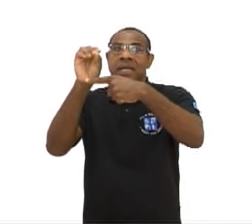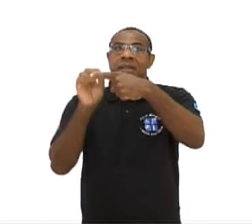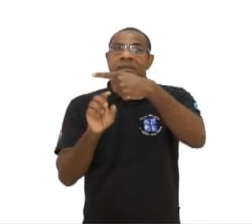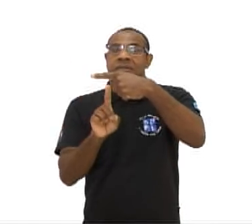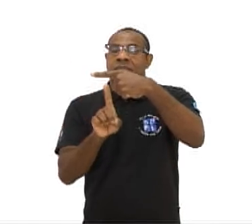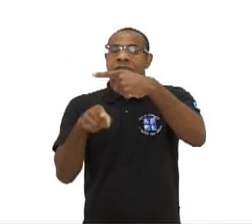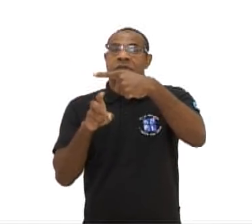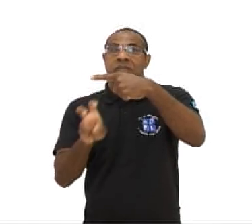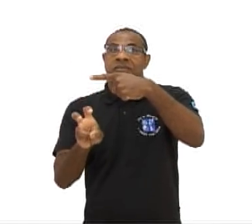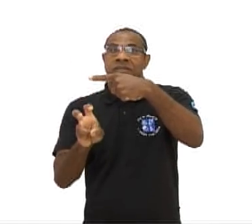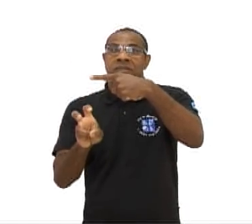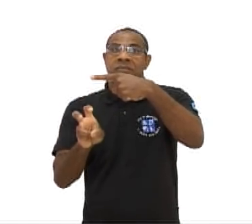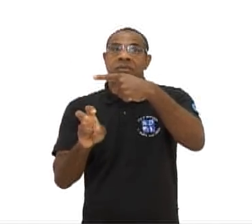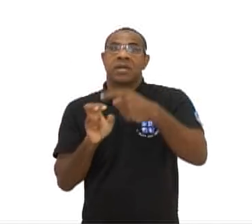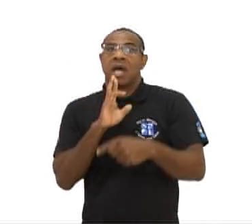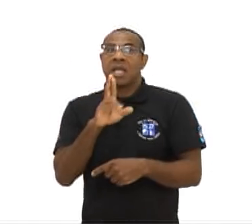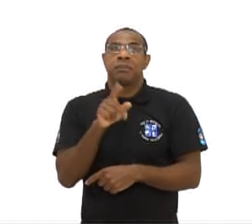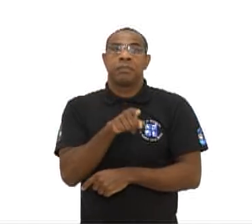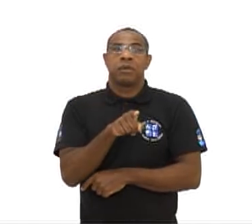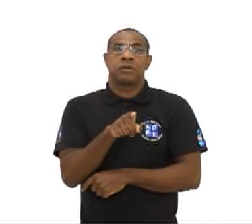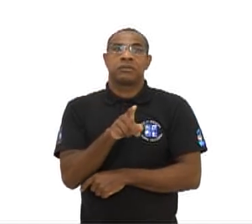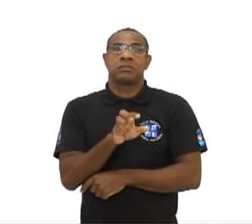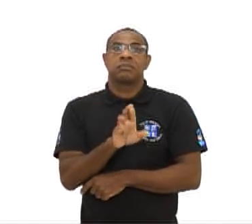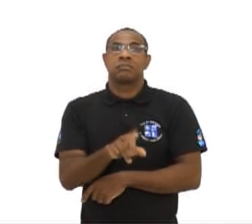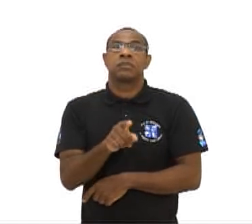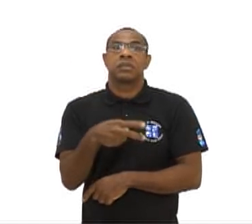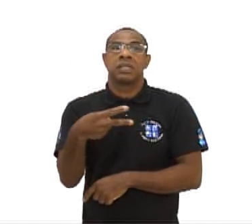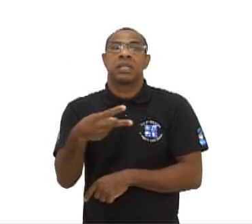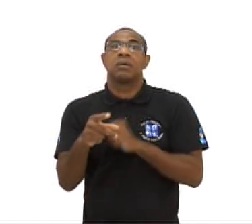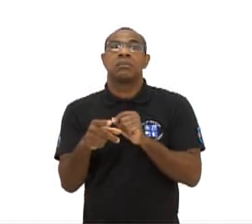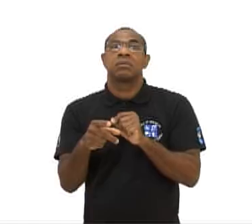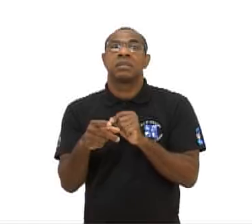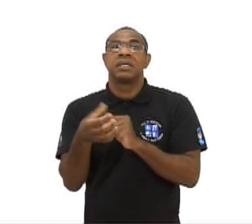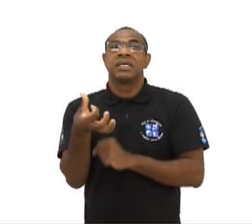6,666666, um montoeira de 6. Para a gente arredondar, aqui ficou